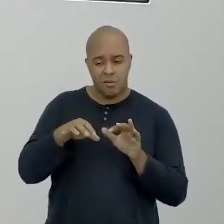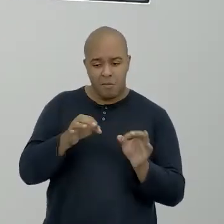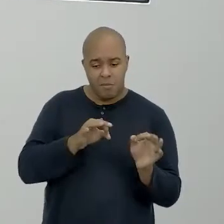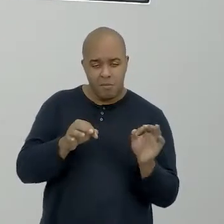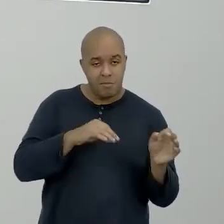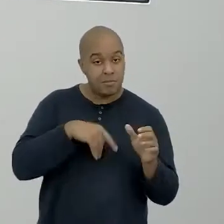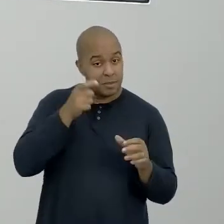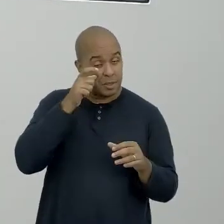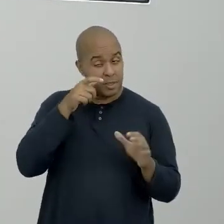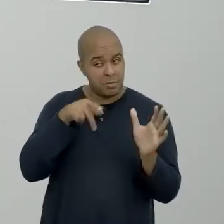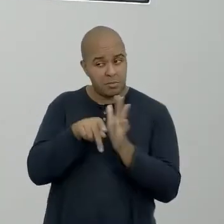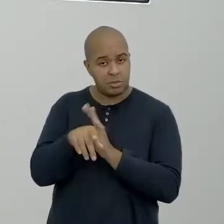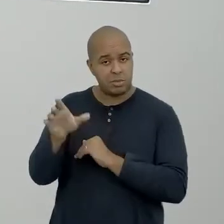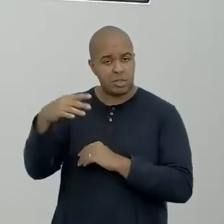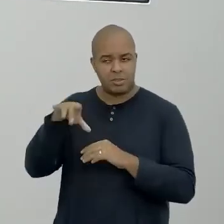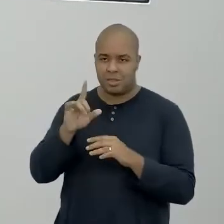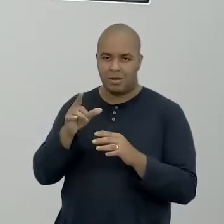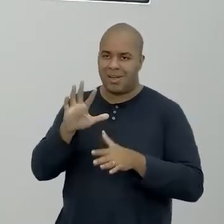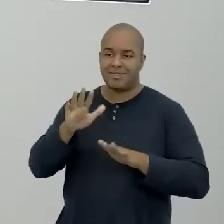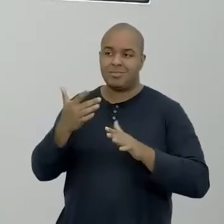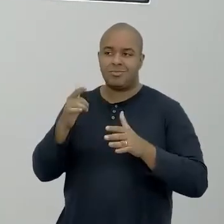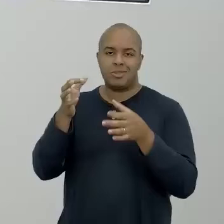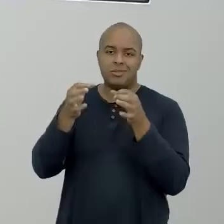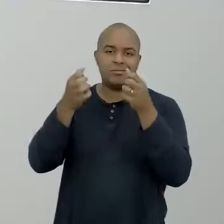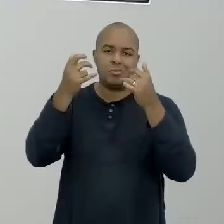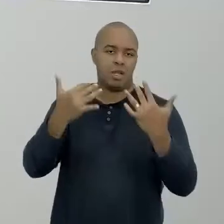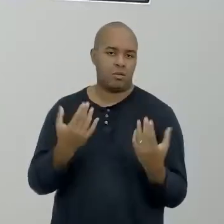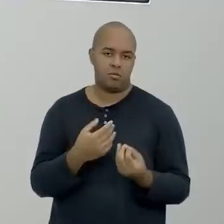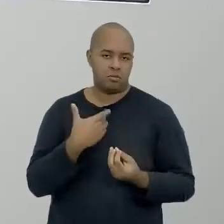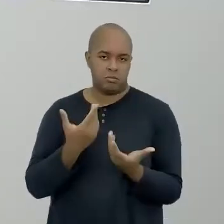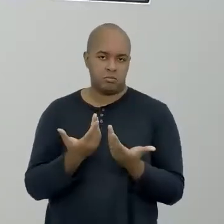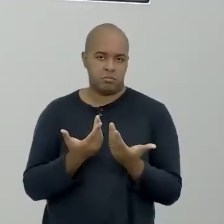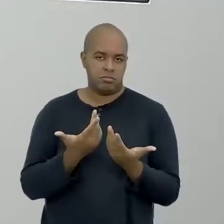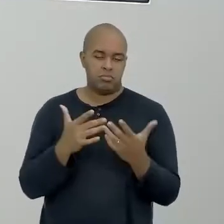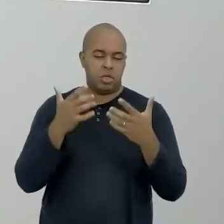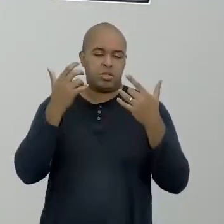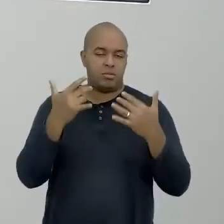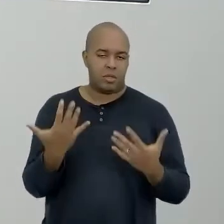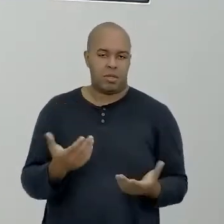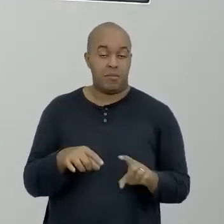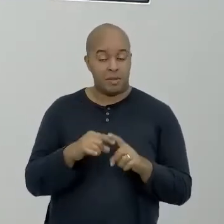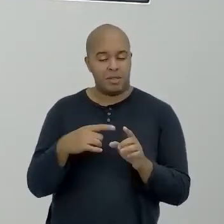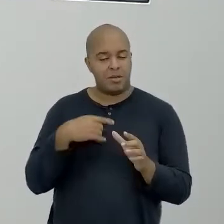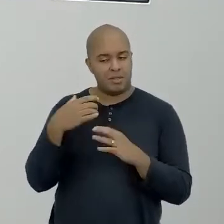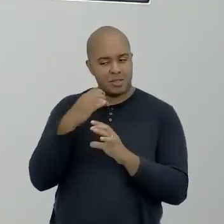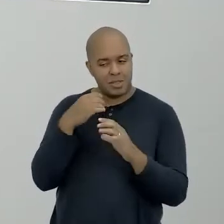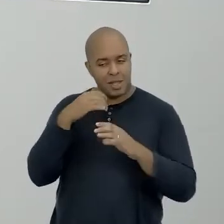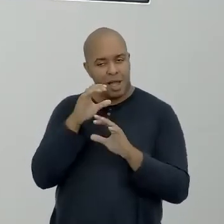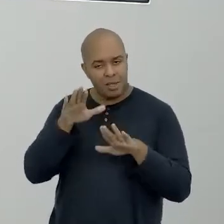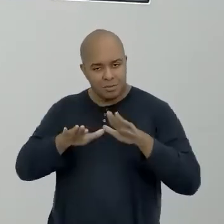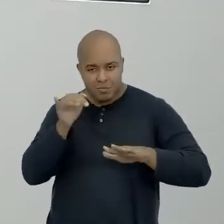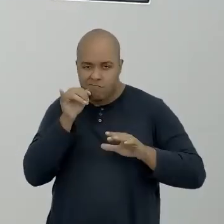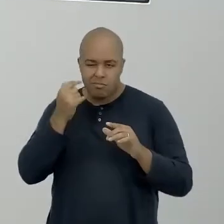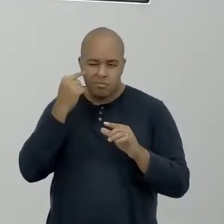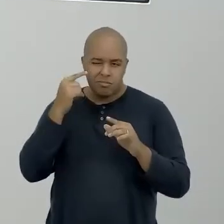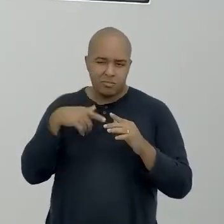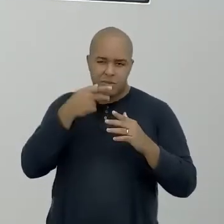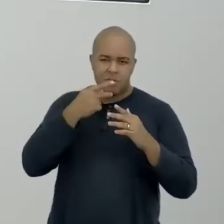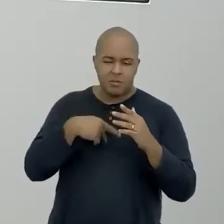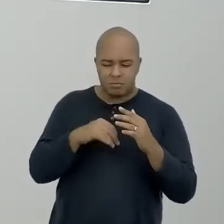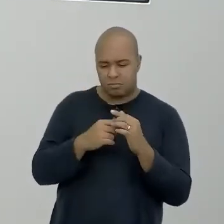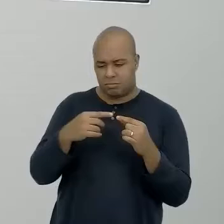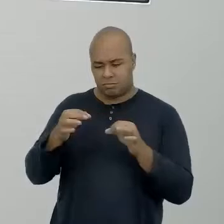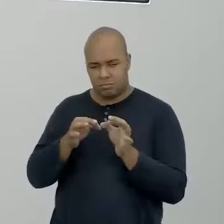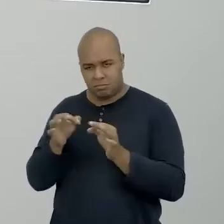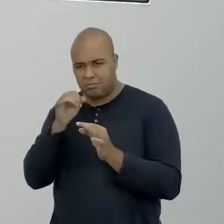por interesses não justificáveis, né? Então essa ciência é a ciência que de Gobineau,